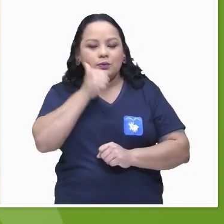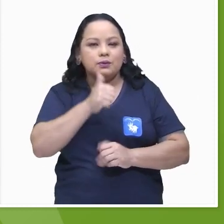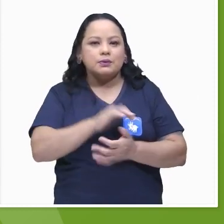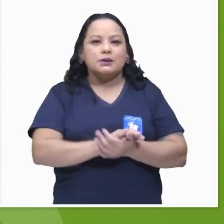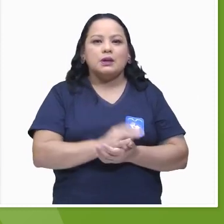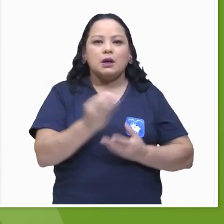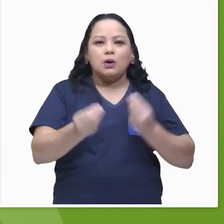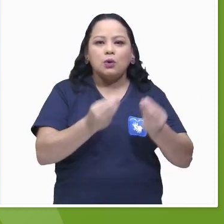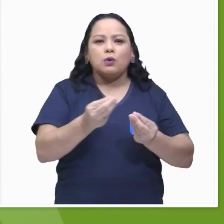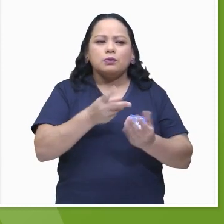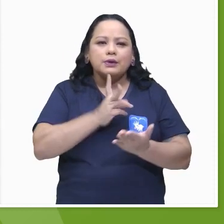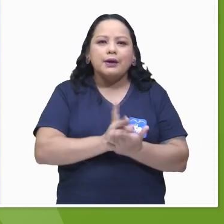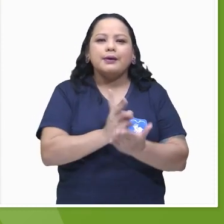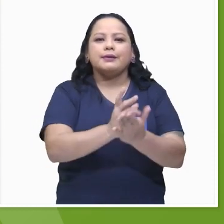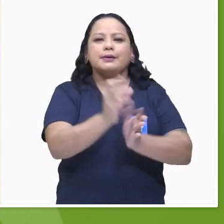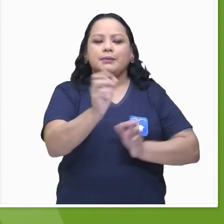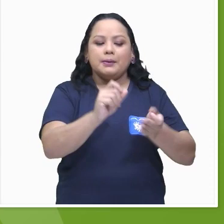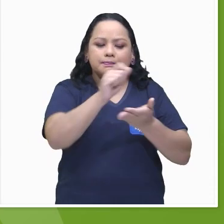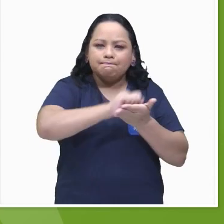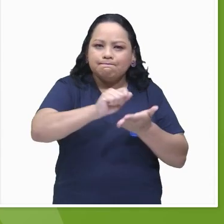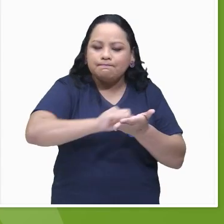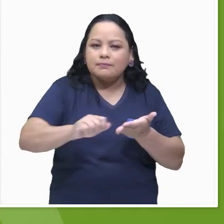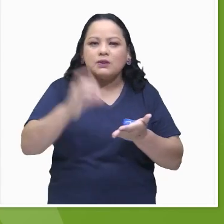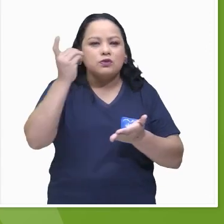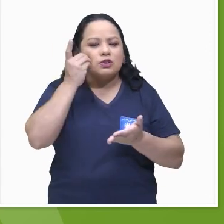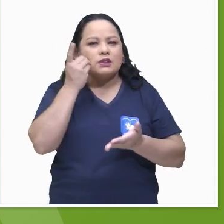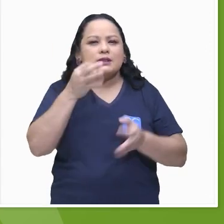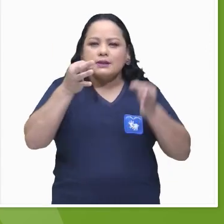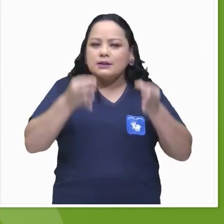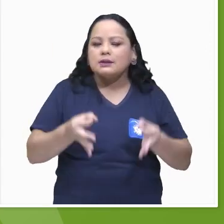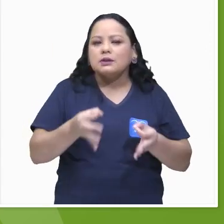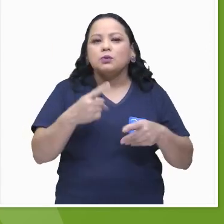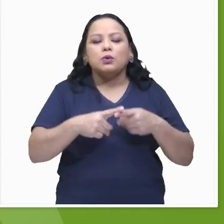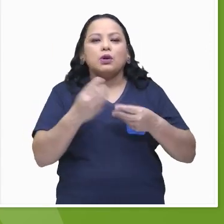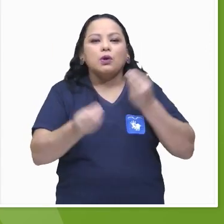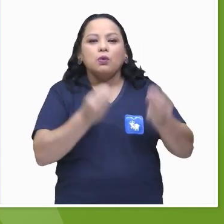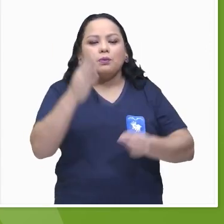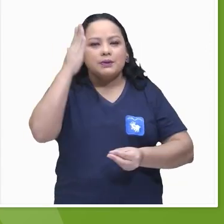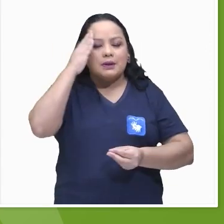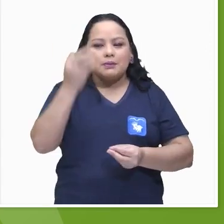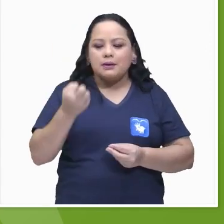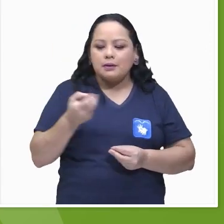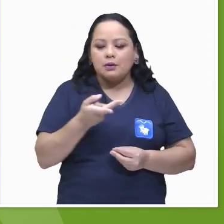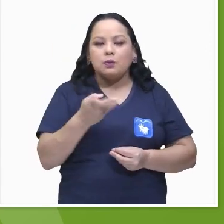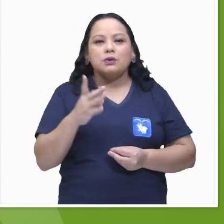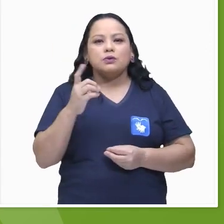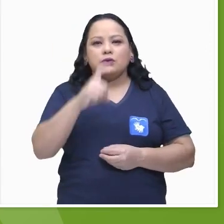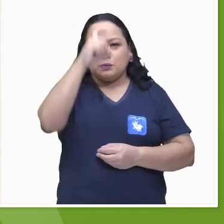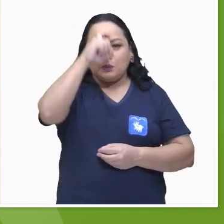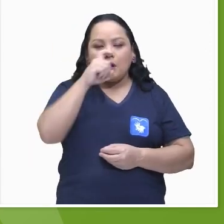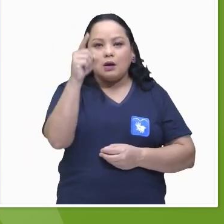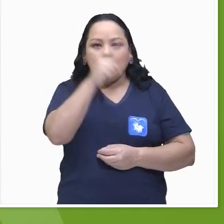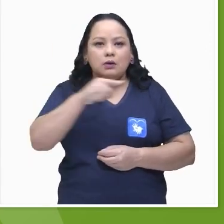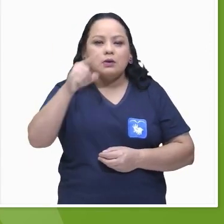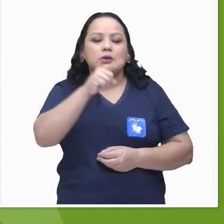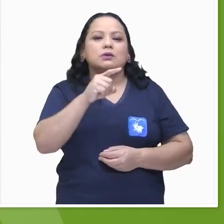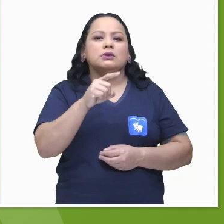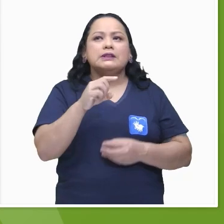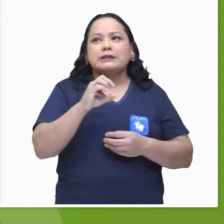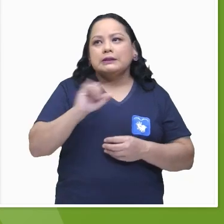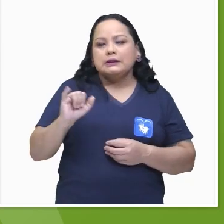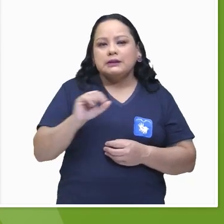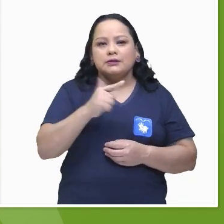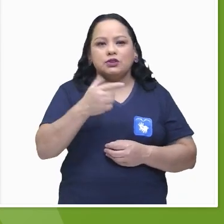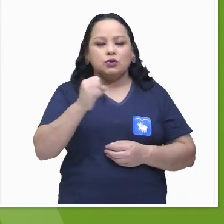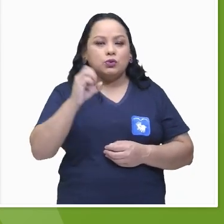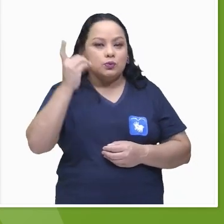uma regularidade, né? Anotar o dia direitinho para saber quantos dias ocorre ali o ciclo dela. Se é de 28 dias, que nem